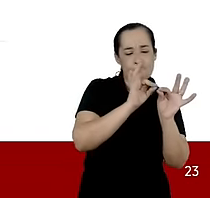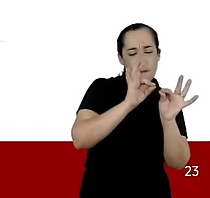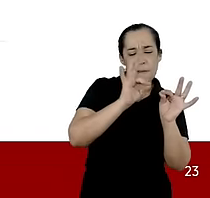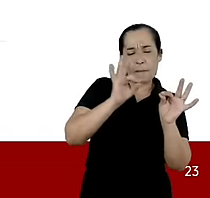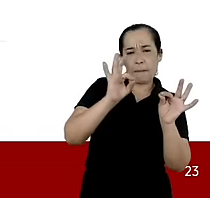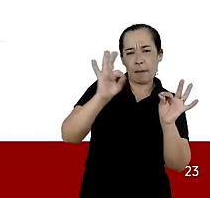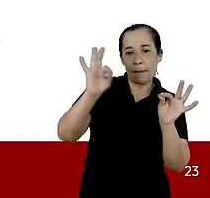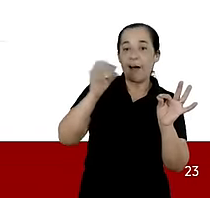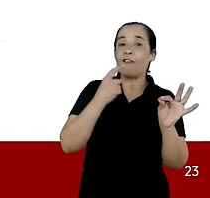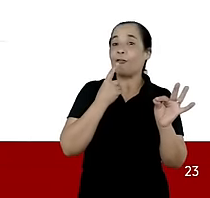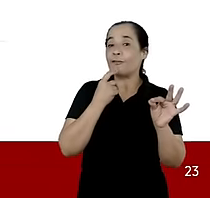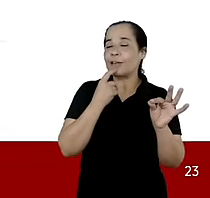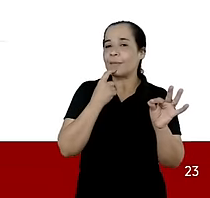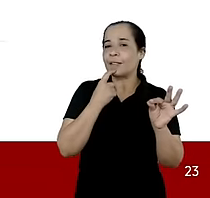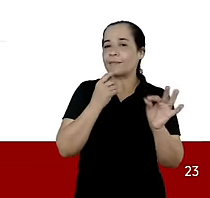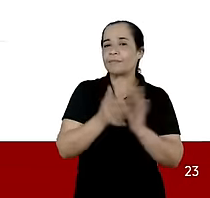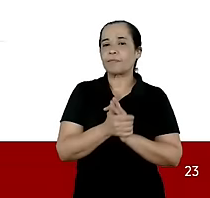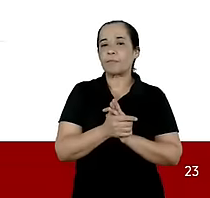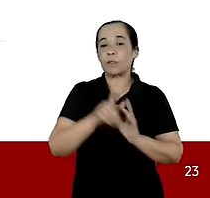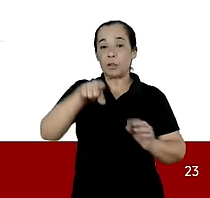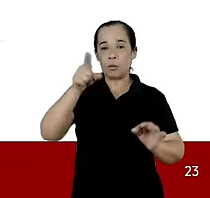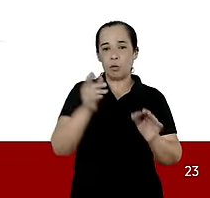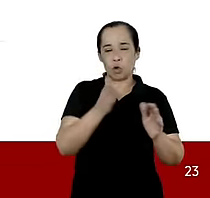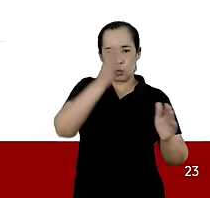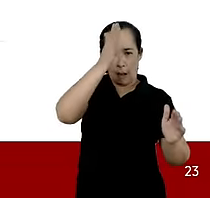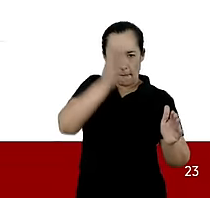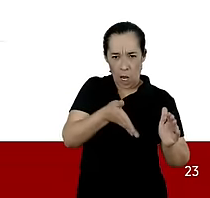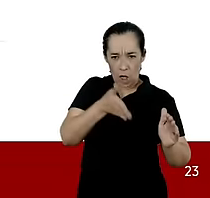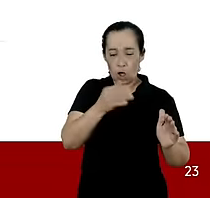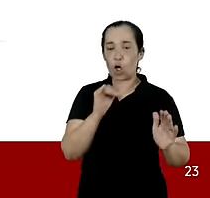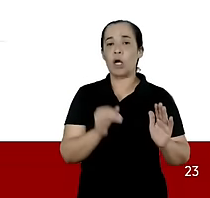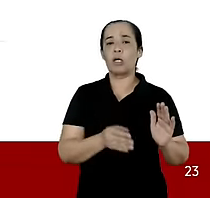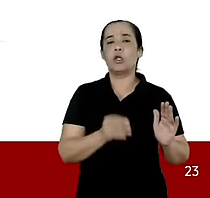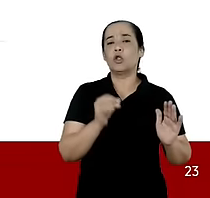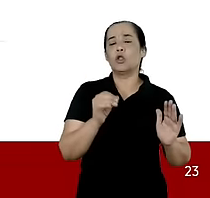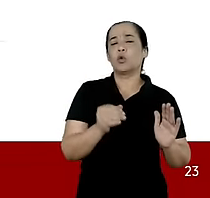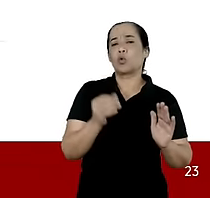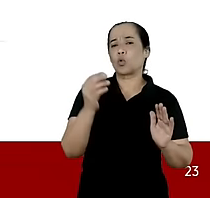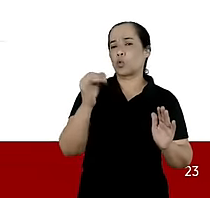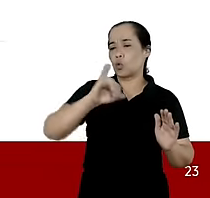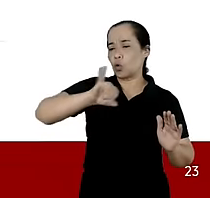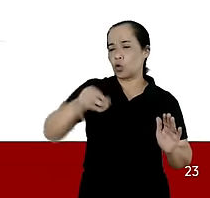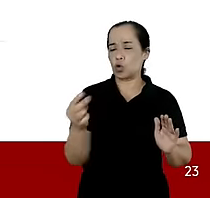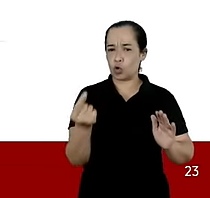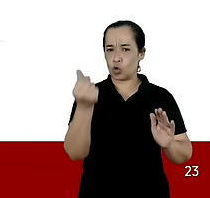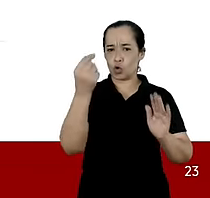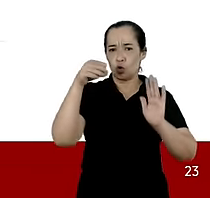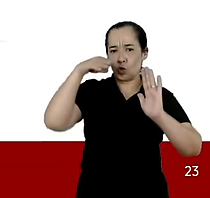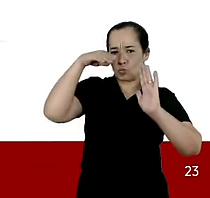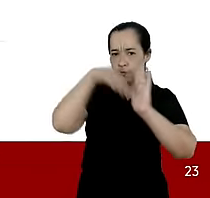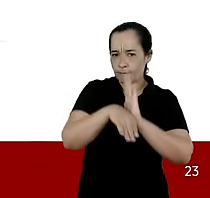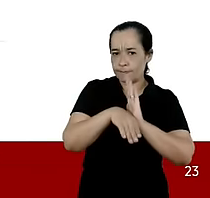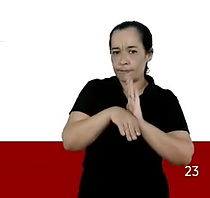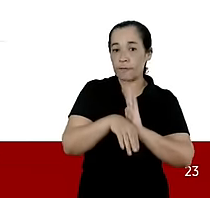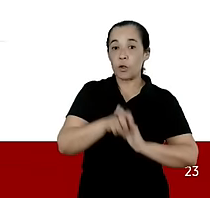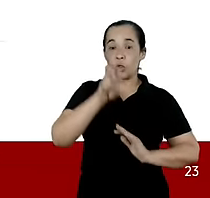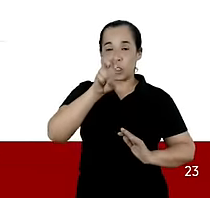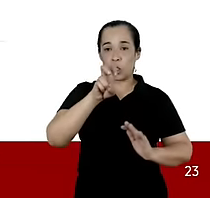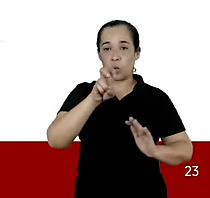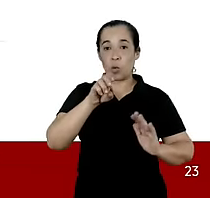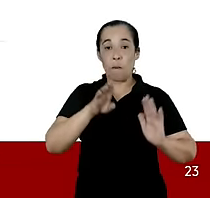média depois do corte de juros Olhando em Horizonte de 24 meses nos últimos ciclos de corte a bolsa subiu